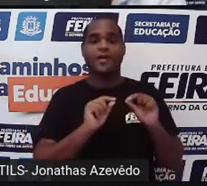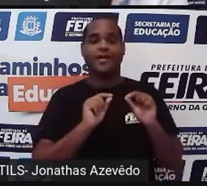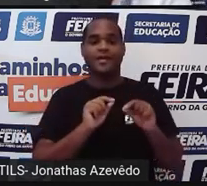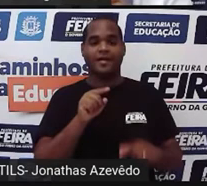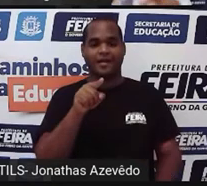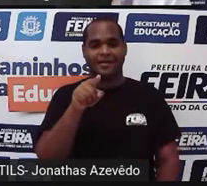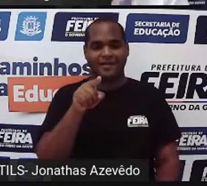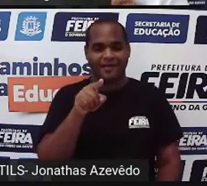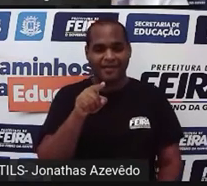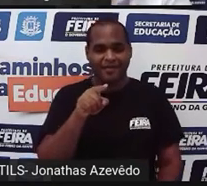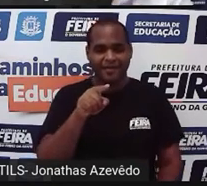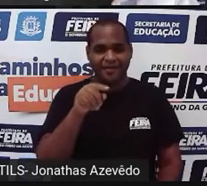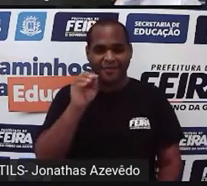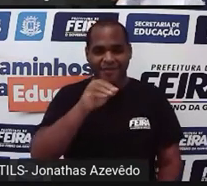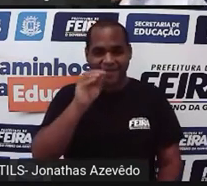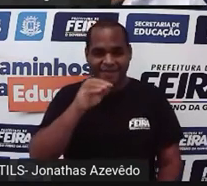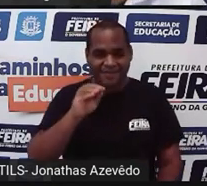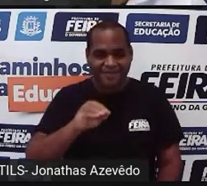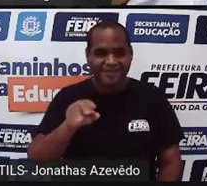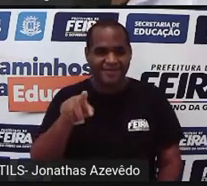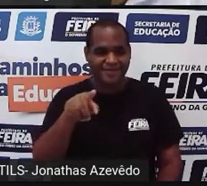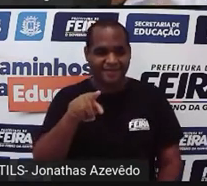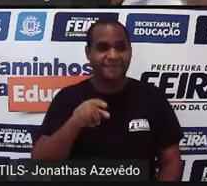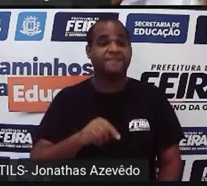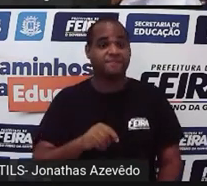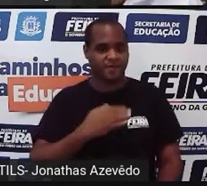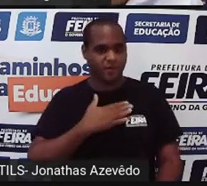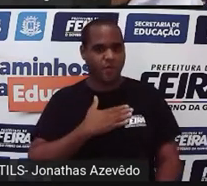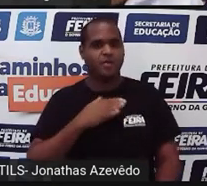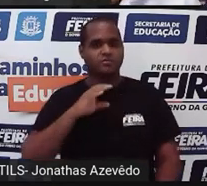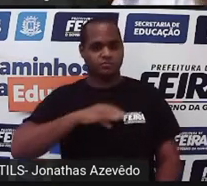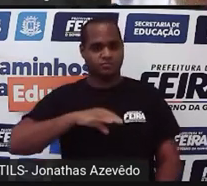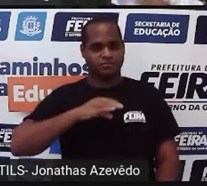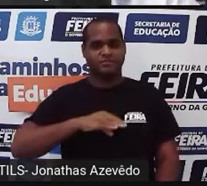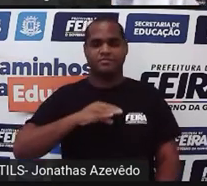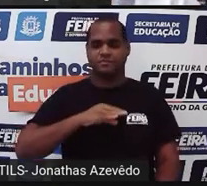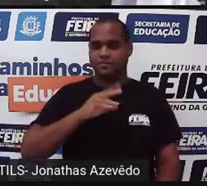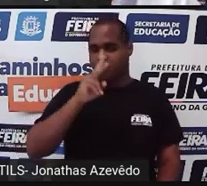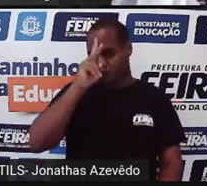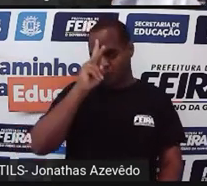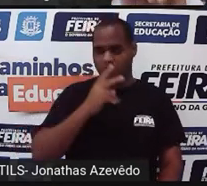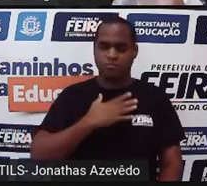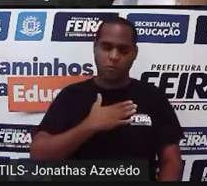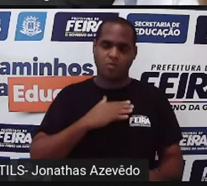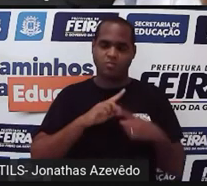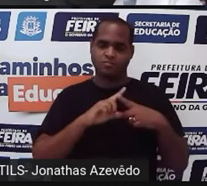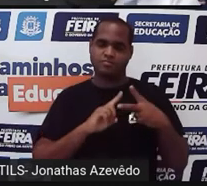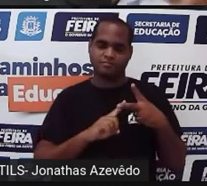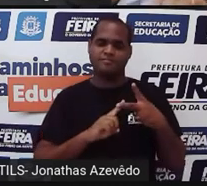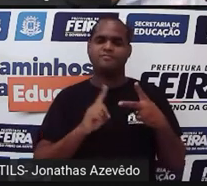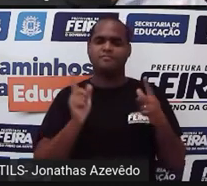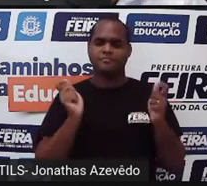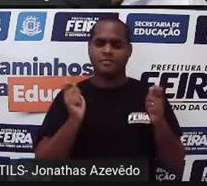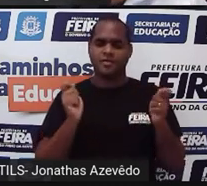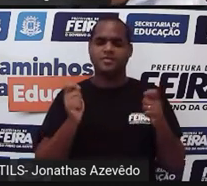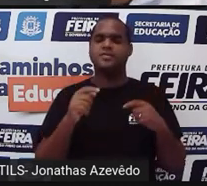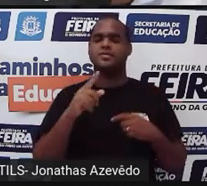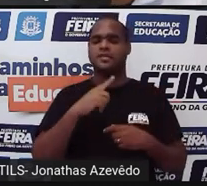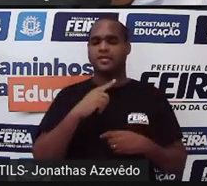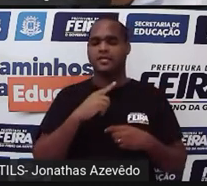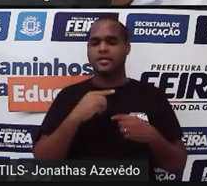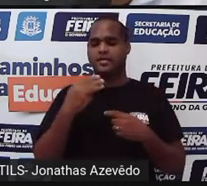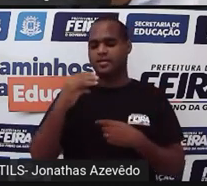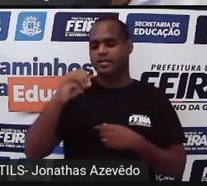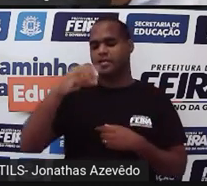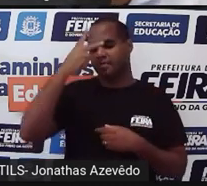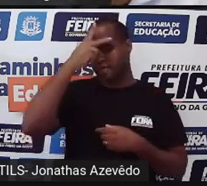história? Nesse daqui que eu pintei. Gosta tanto de português quanto de história, então aí vai as